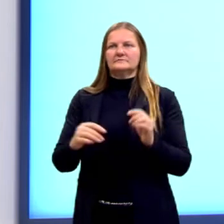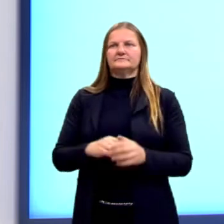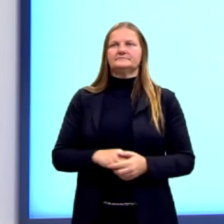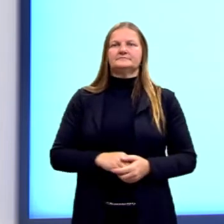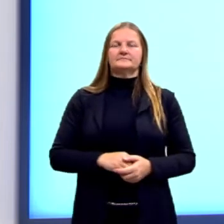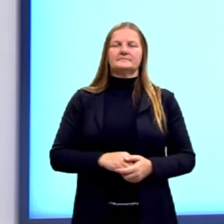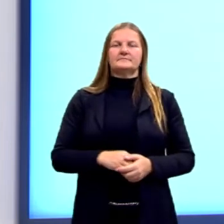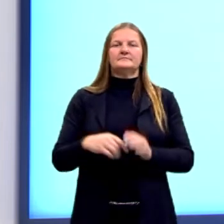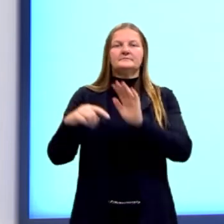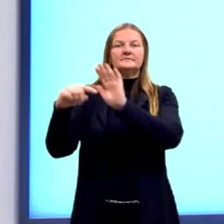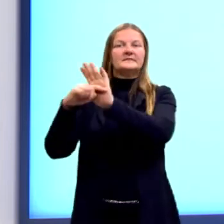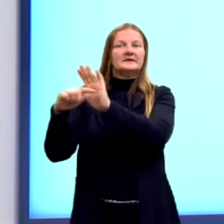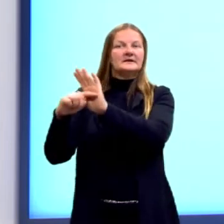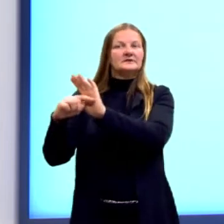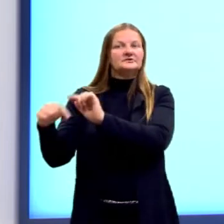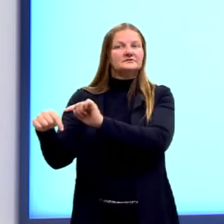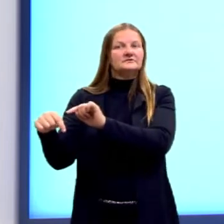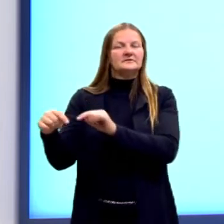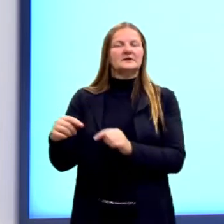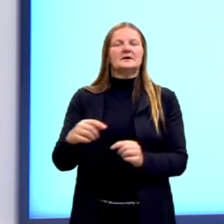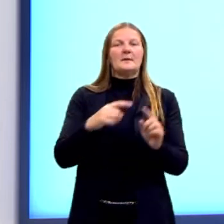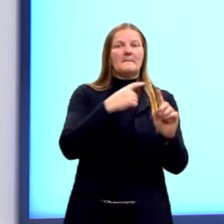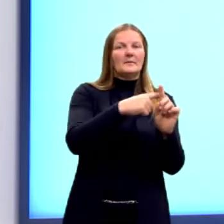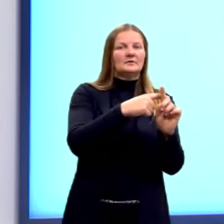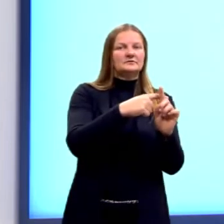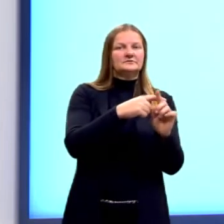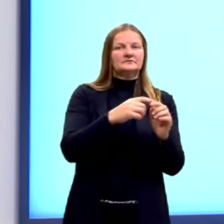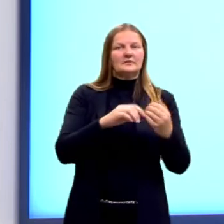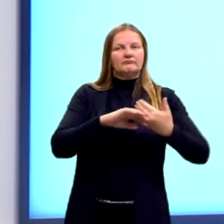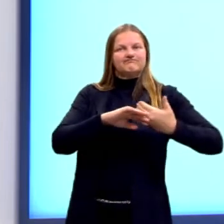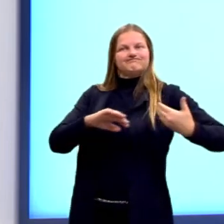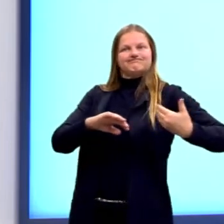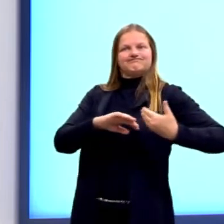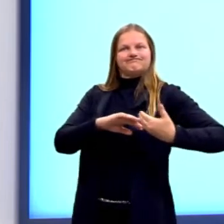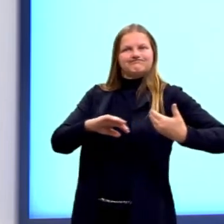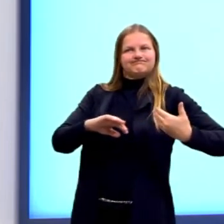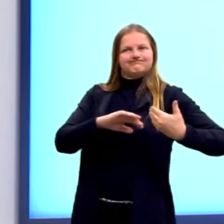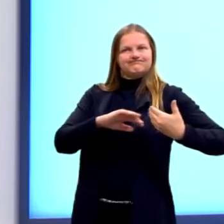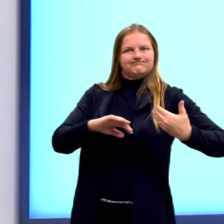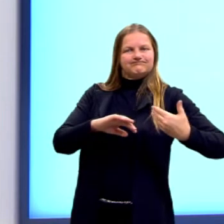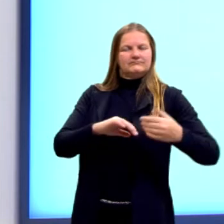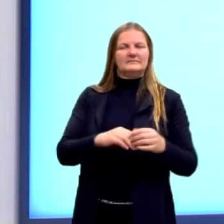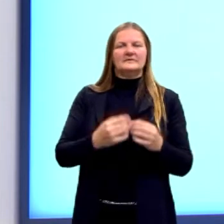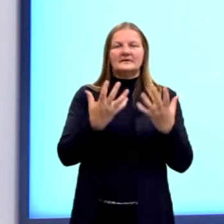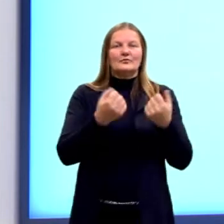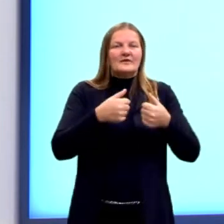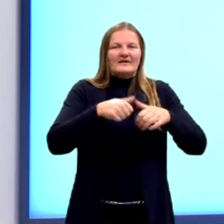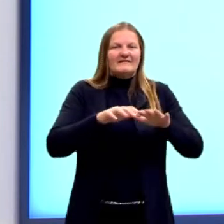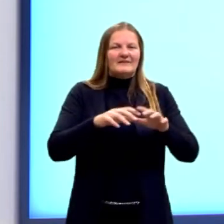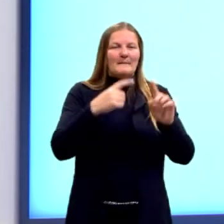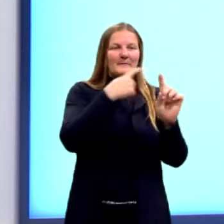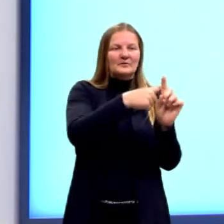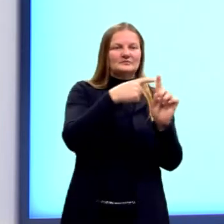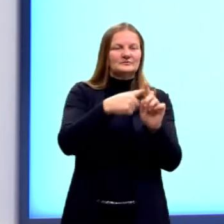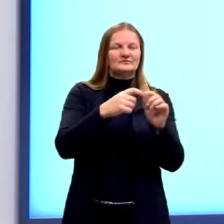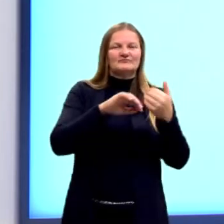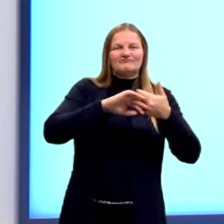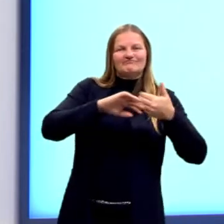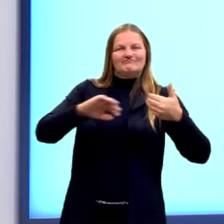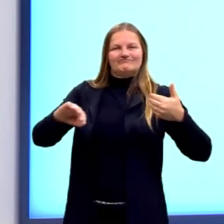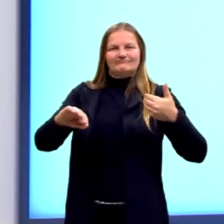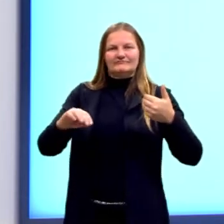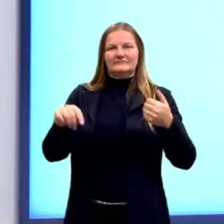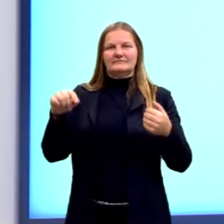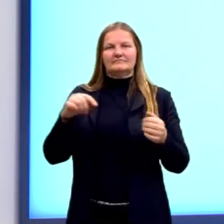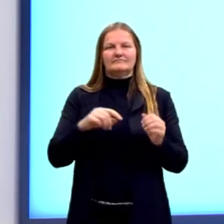se aproximar então da parte negativa do campo do que ficar na parte positiva né que ela não quer ficar lá então por isso que